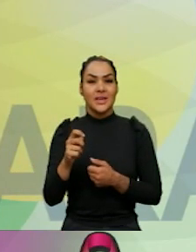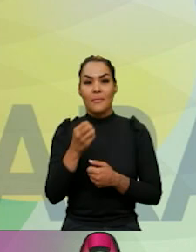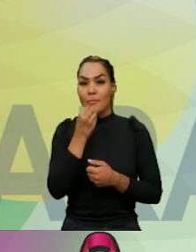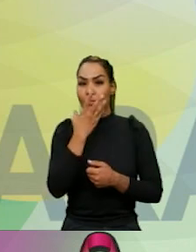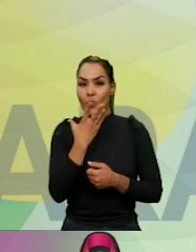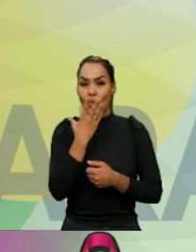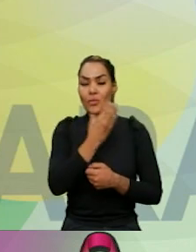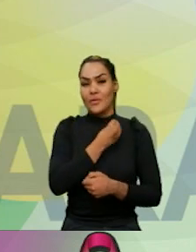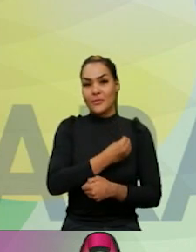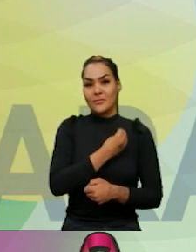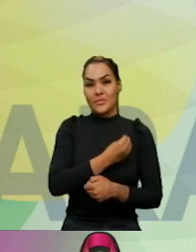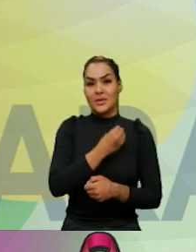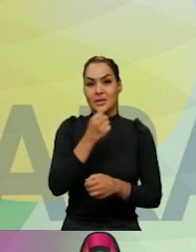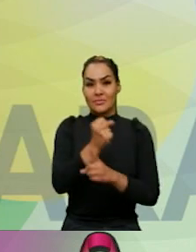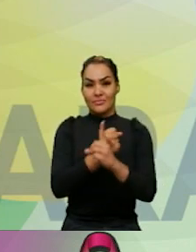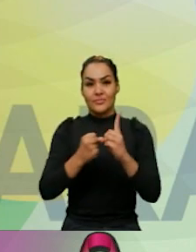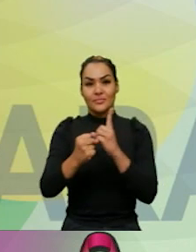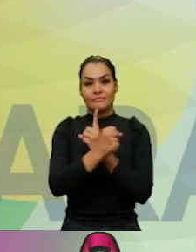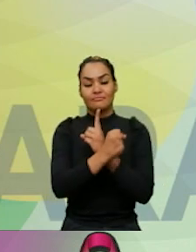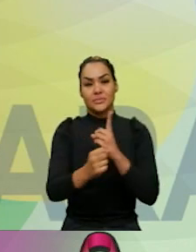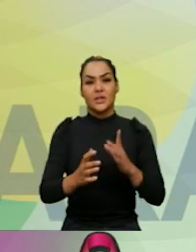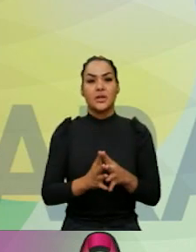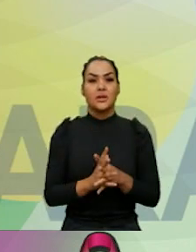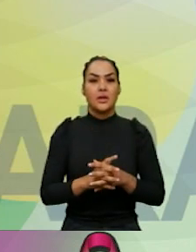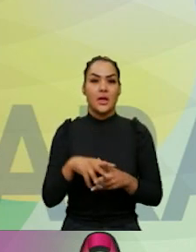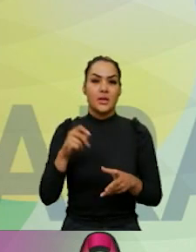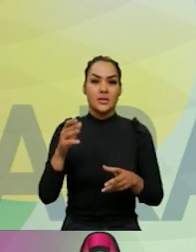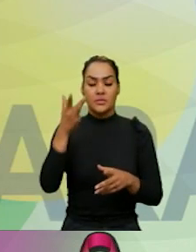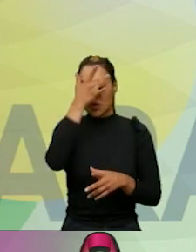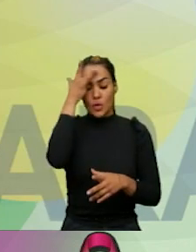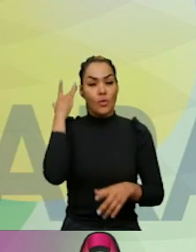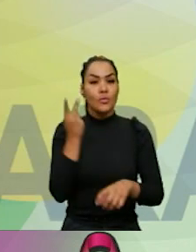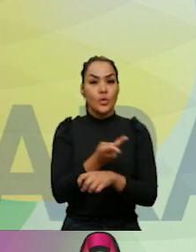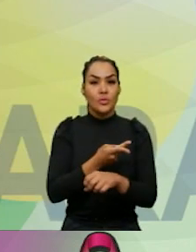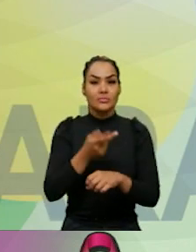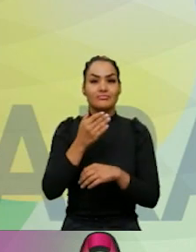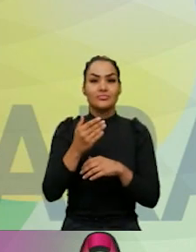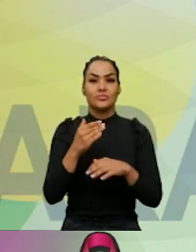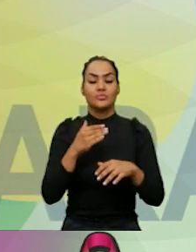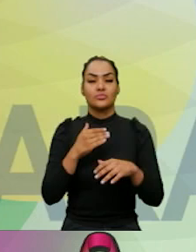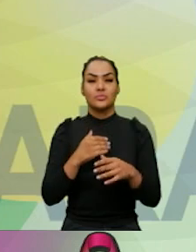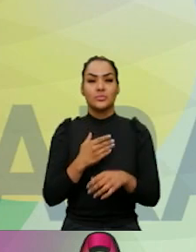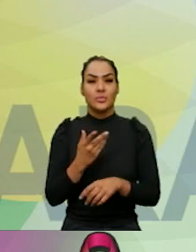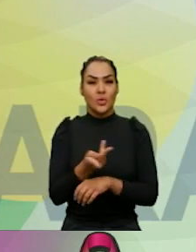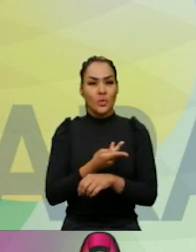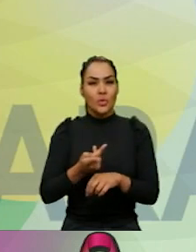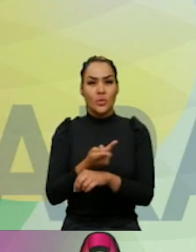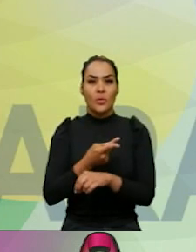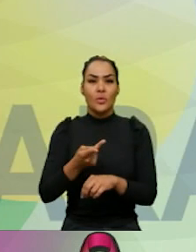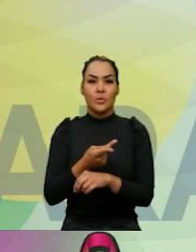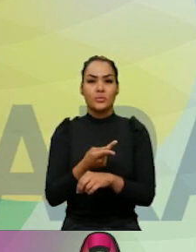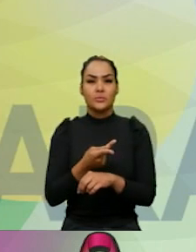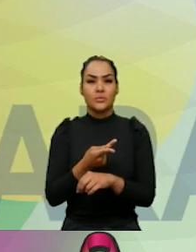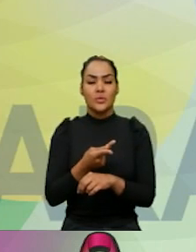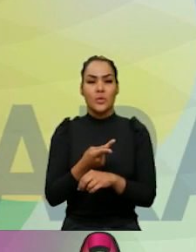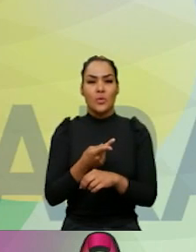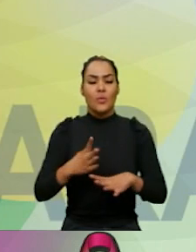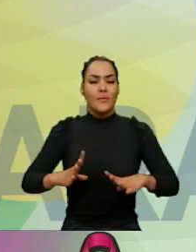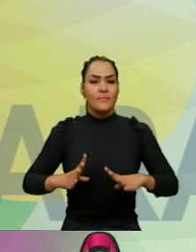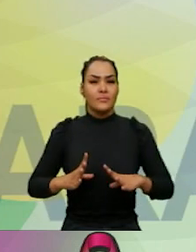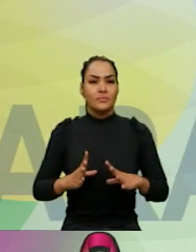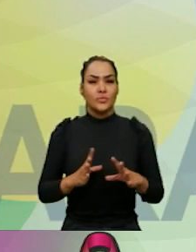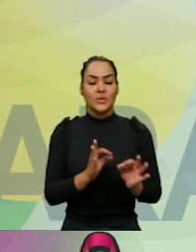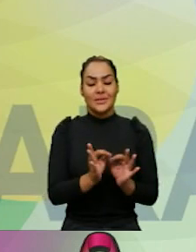pessoas acolhedoras que buscam desenvolver o trabalho, não só para fins de obter